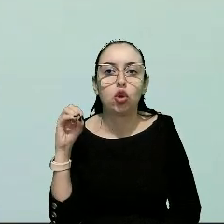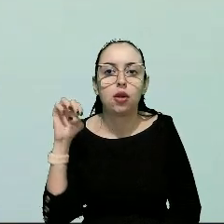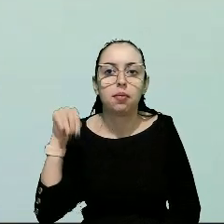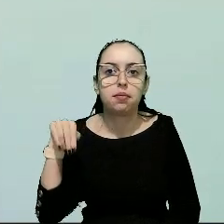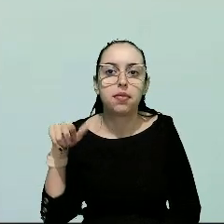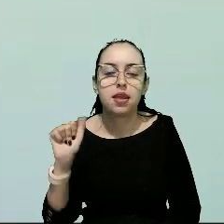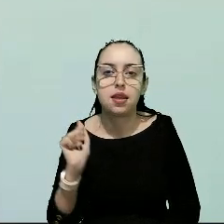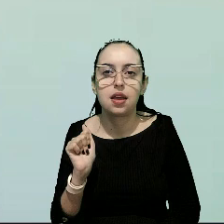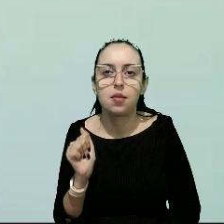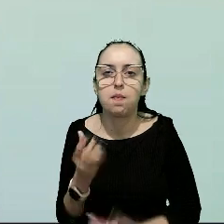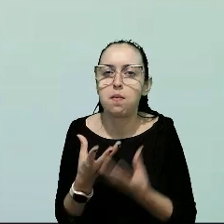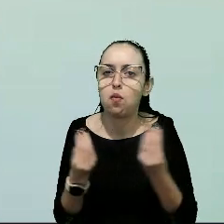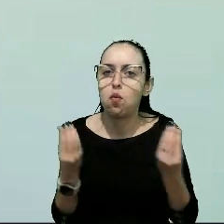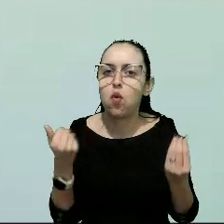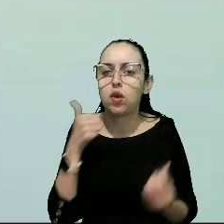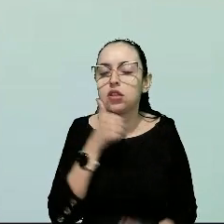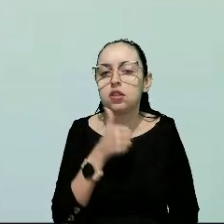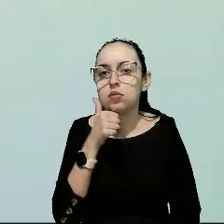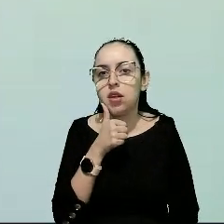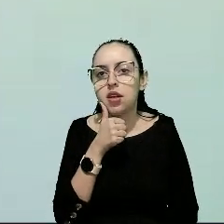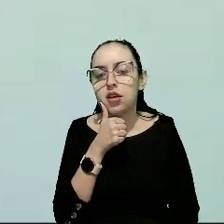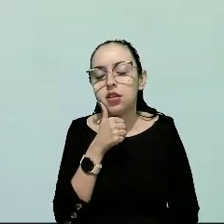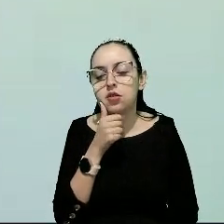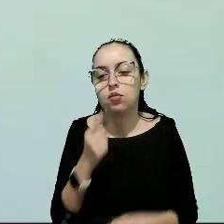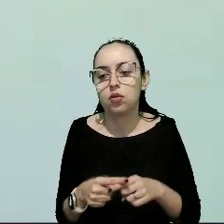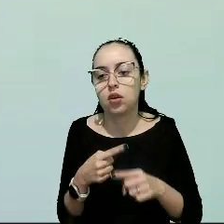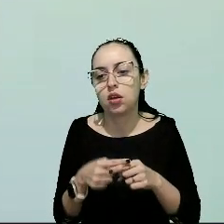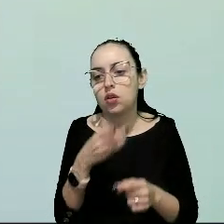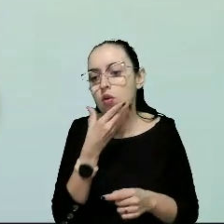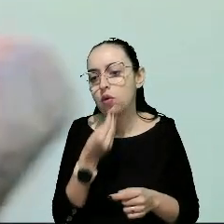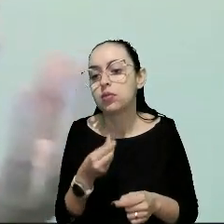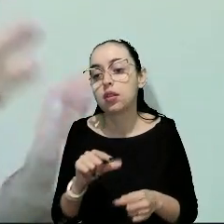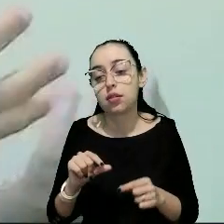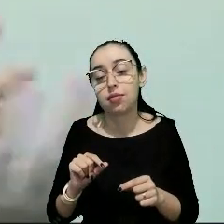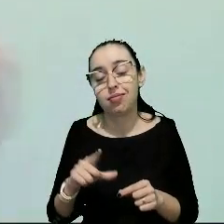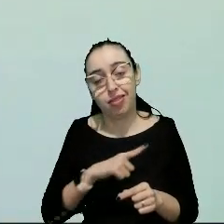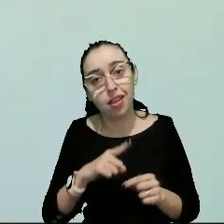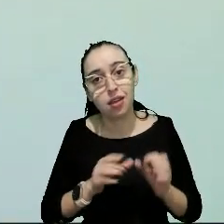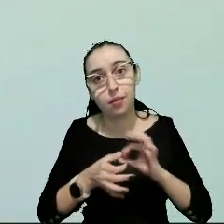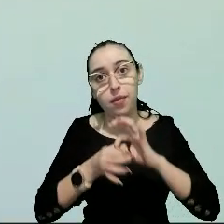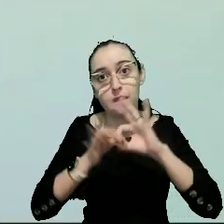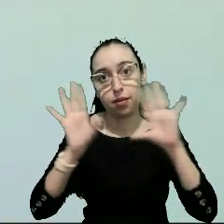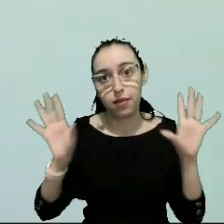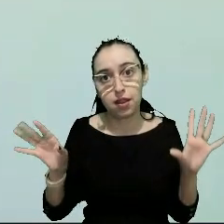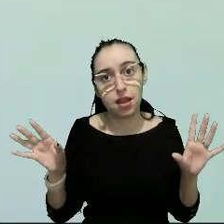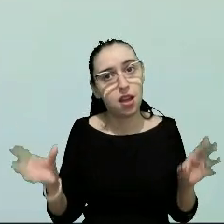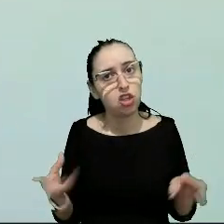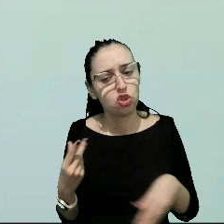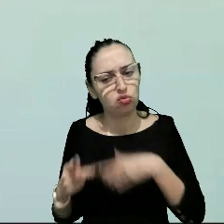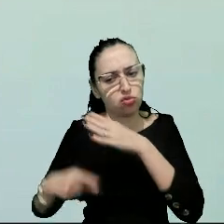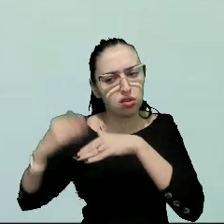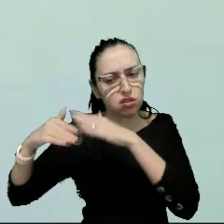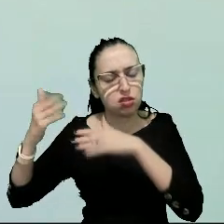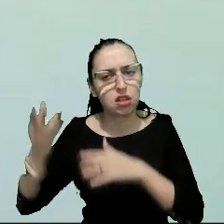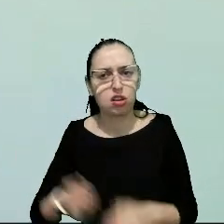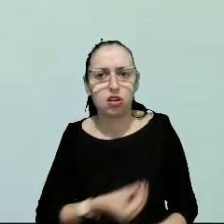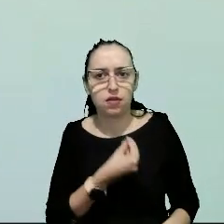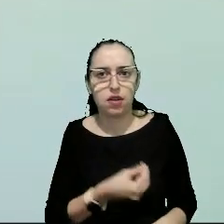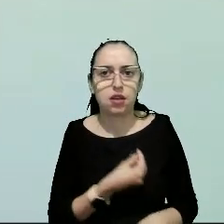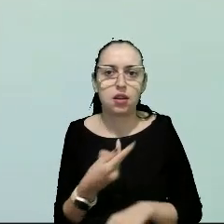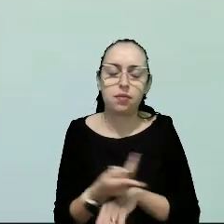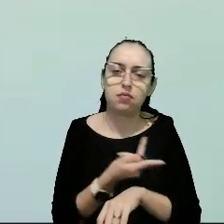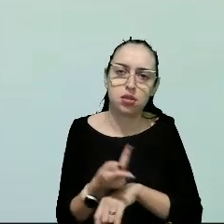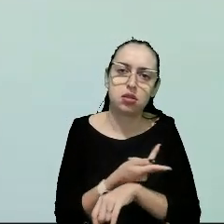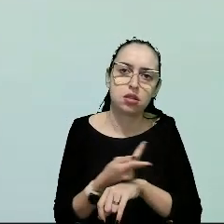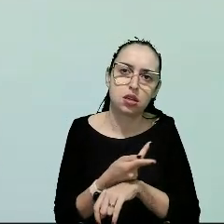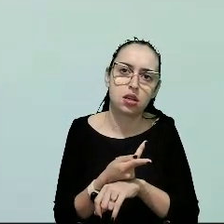Muitas mulheres, porque os homens têm mais liberdade durante toda a vida. A